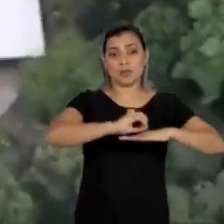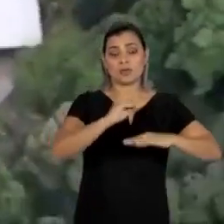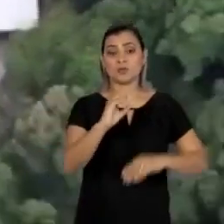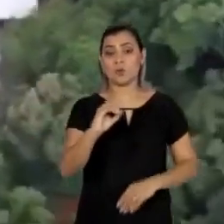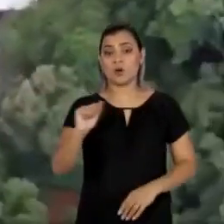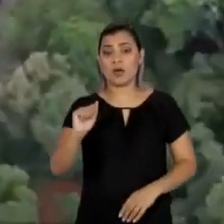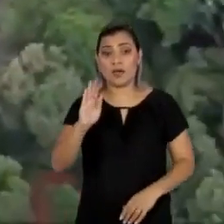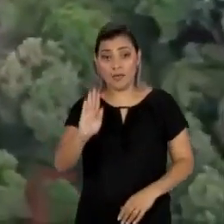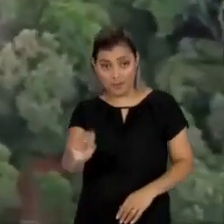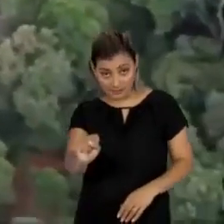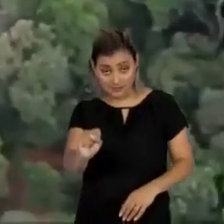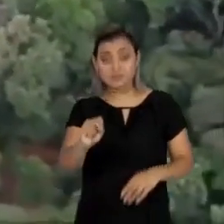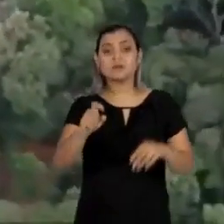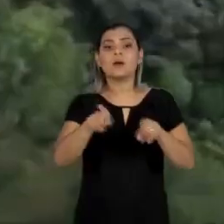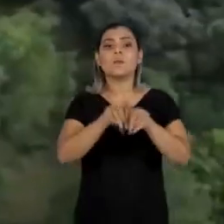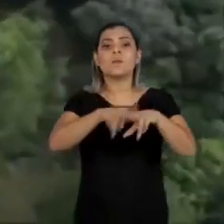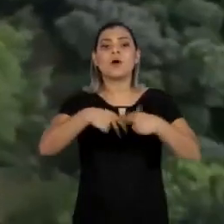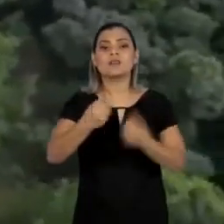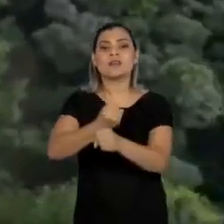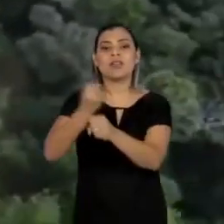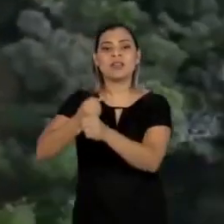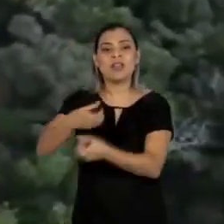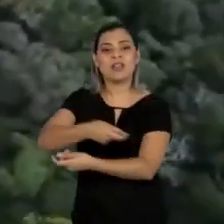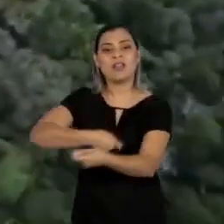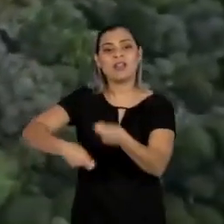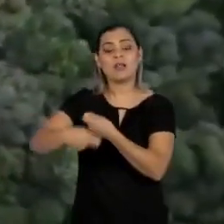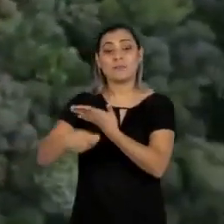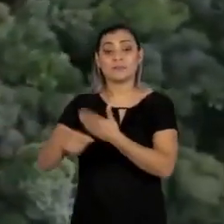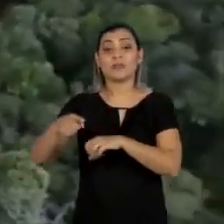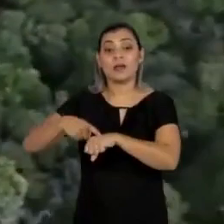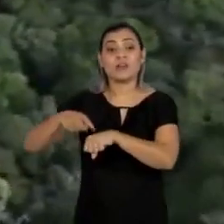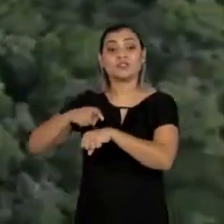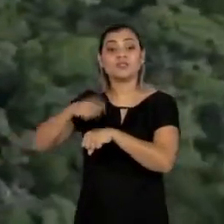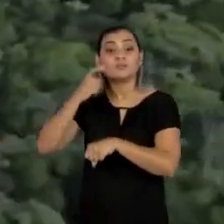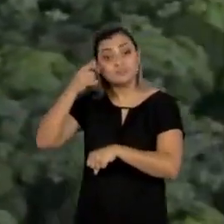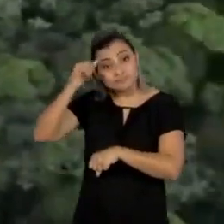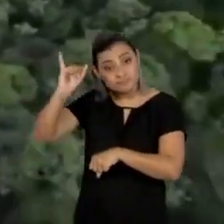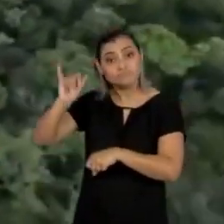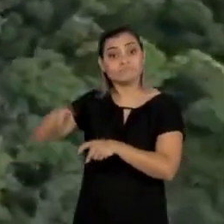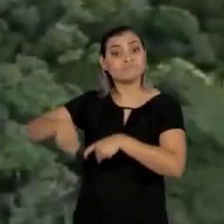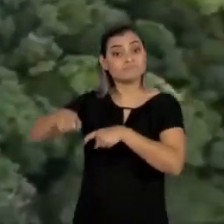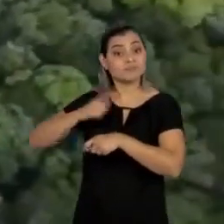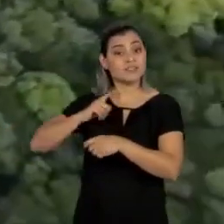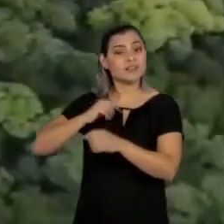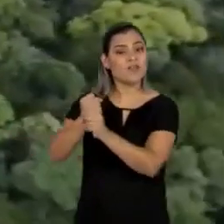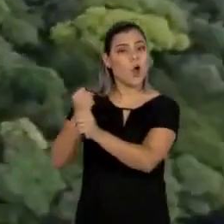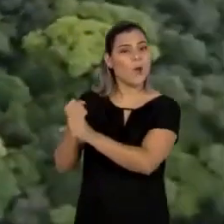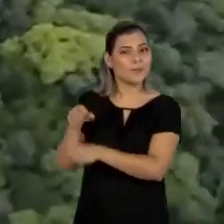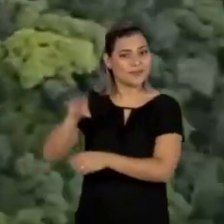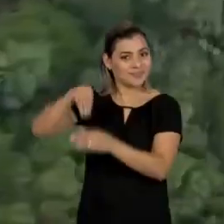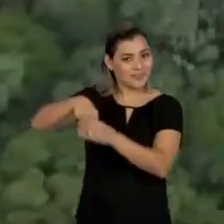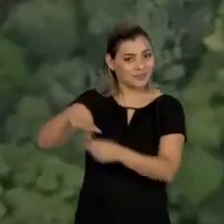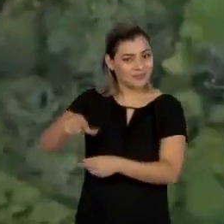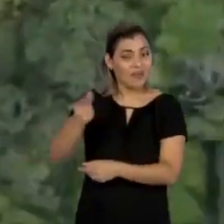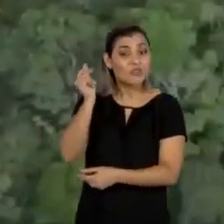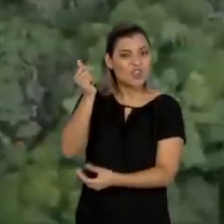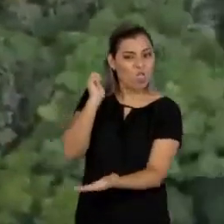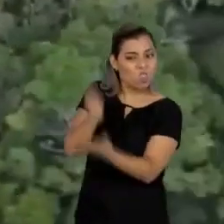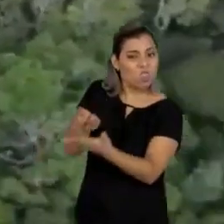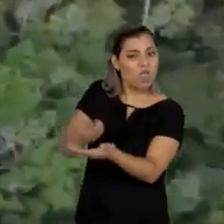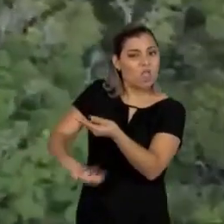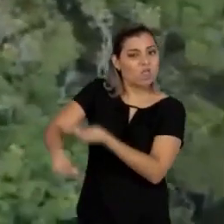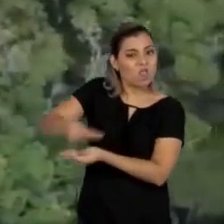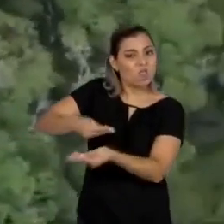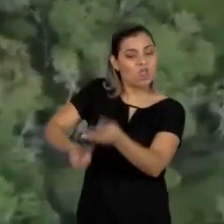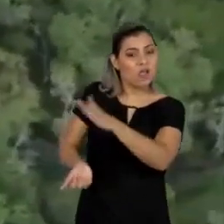OAS por meio de reformas no sítio de Santa Bárbara, em Atibaia. Segundo o Ministério Público, os pagamentos ilícitos